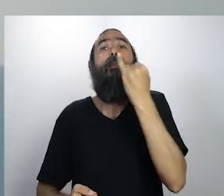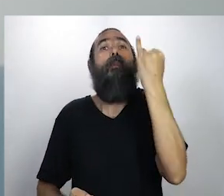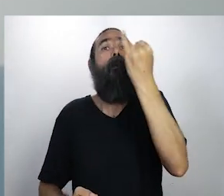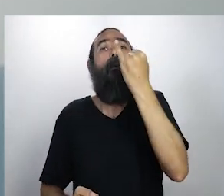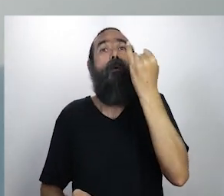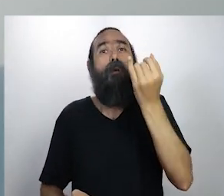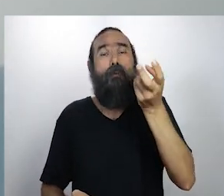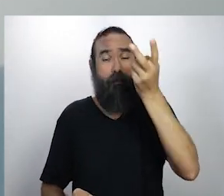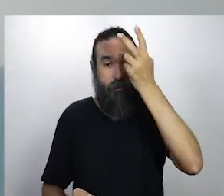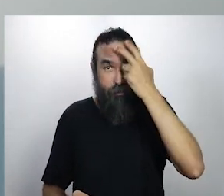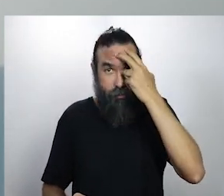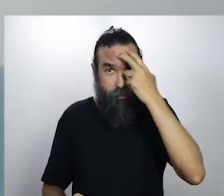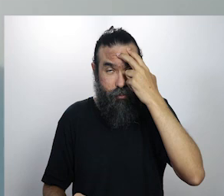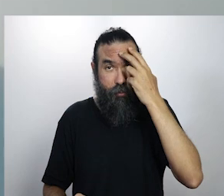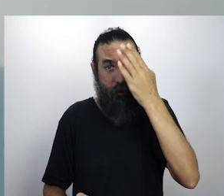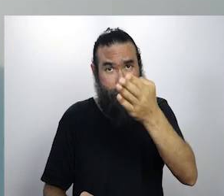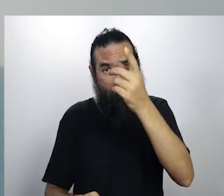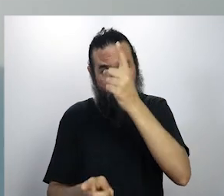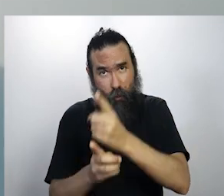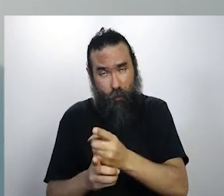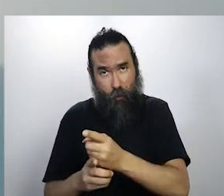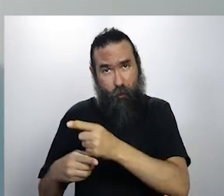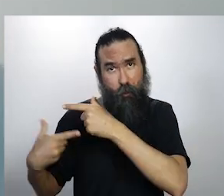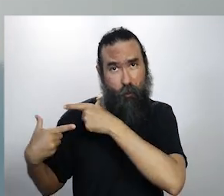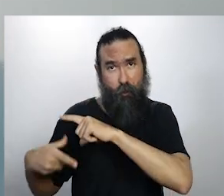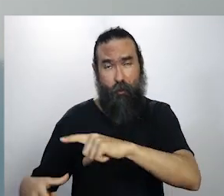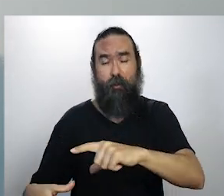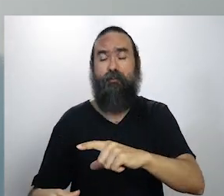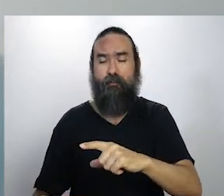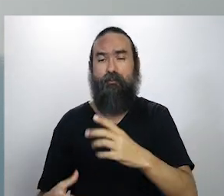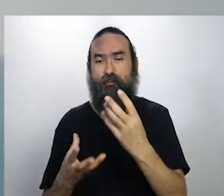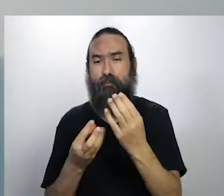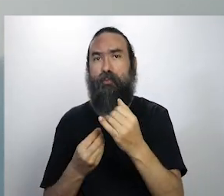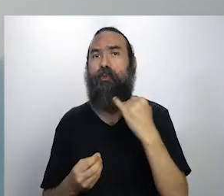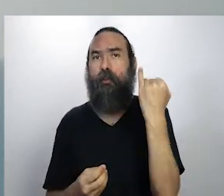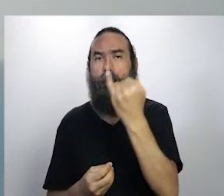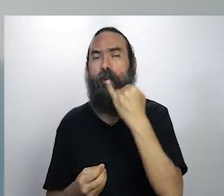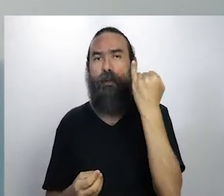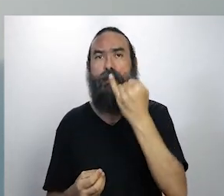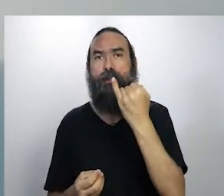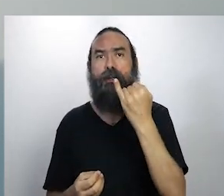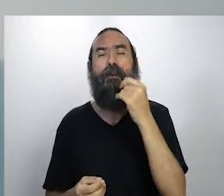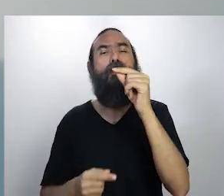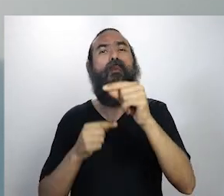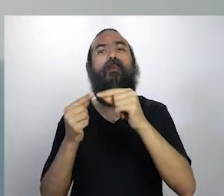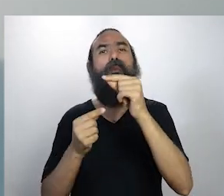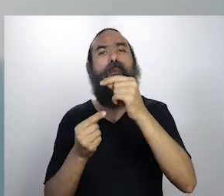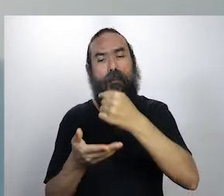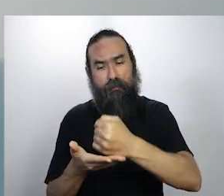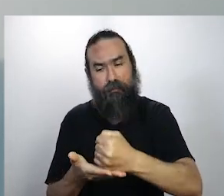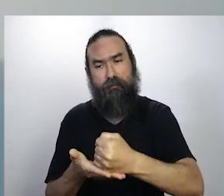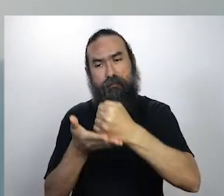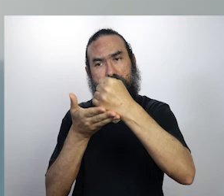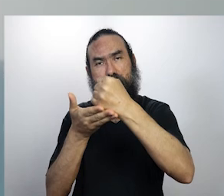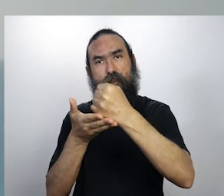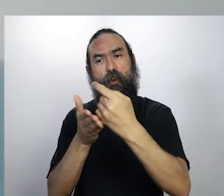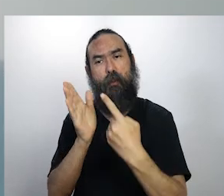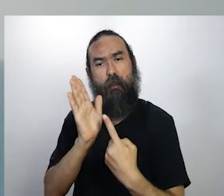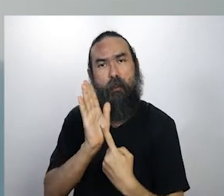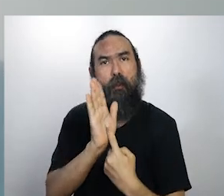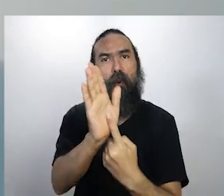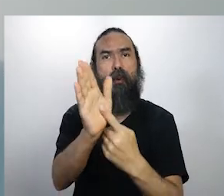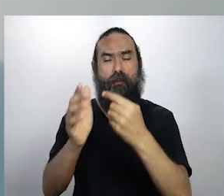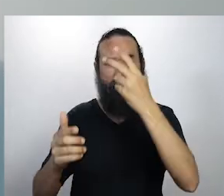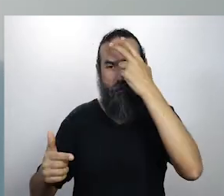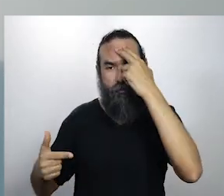papel muito importante, né? Muito importante nesse sentido de dar visibilidade. A Flávia lembrava aí